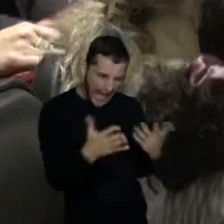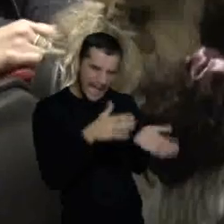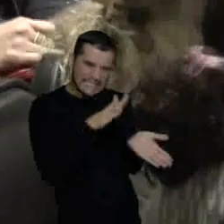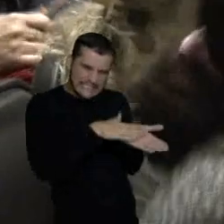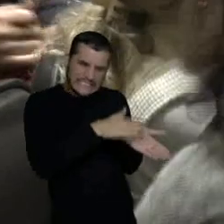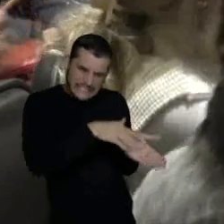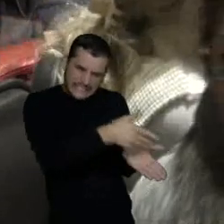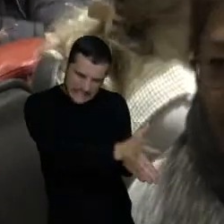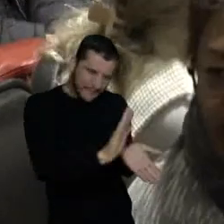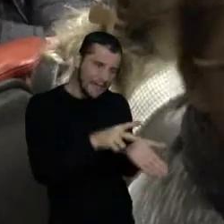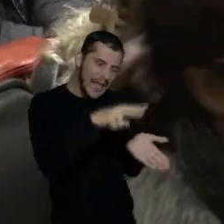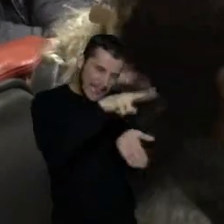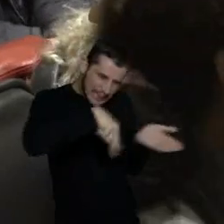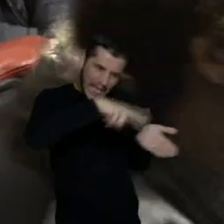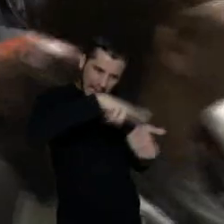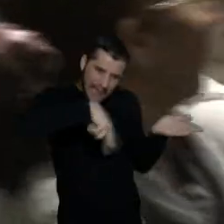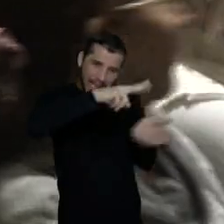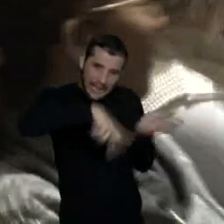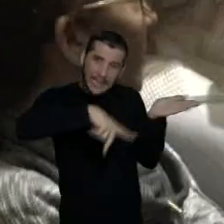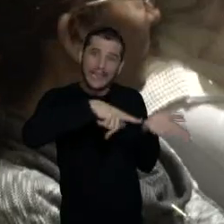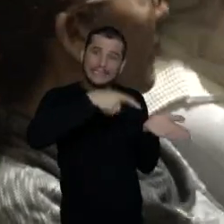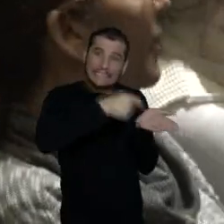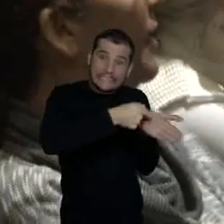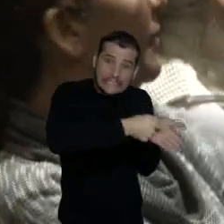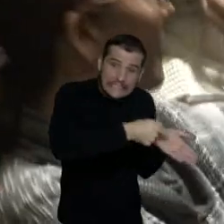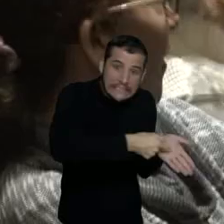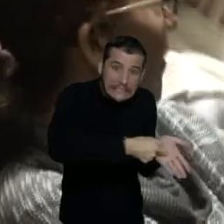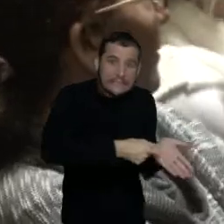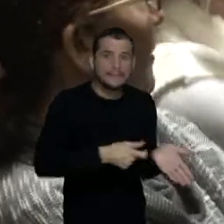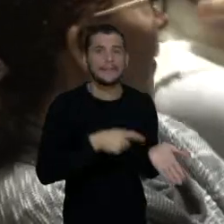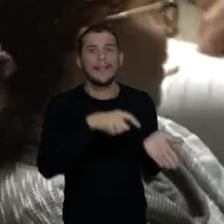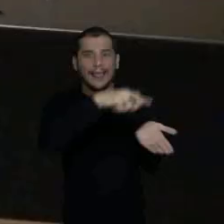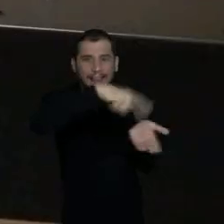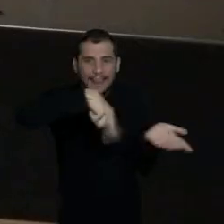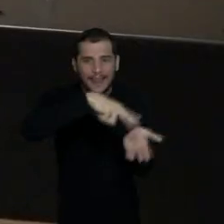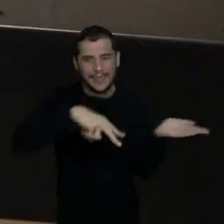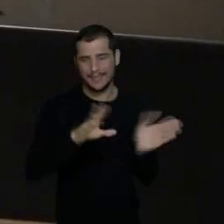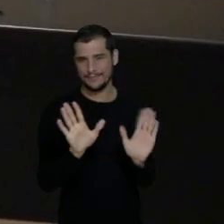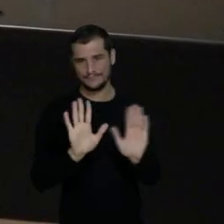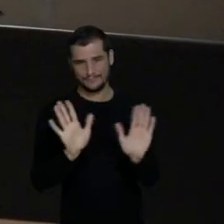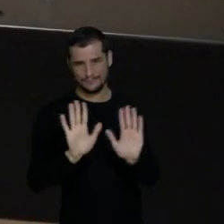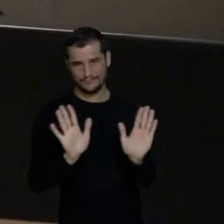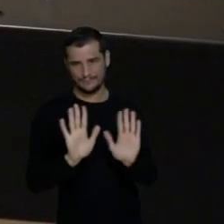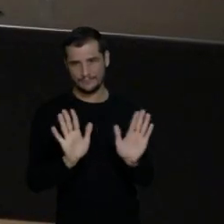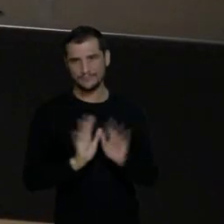lê lê não tenta agora vai lê vai não vai não vai dar certo não é isso